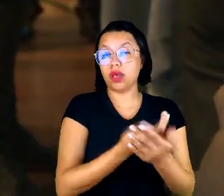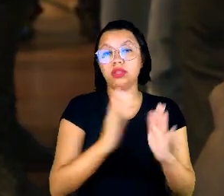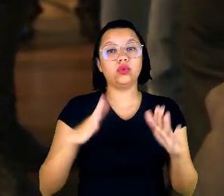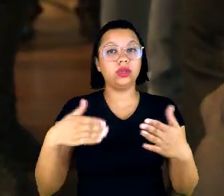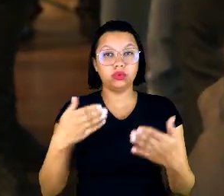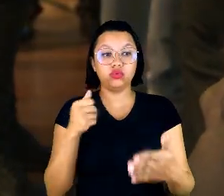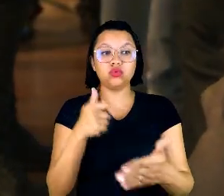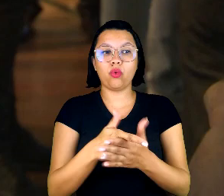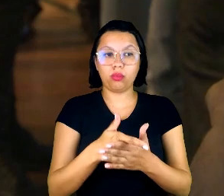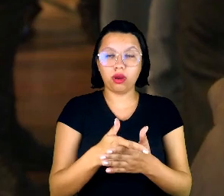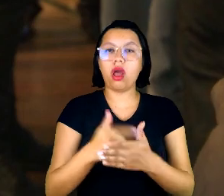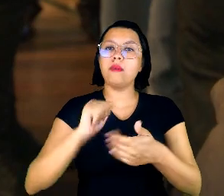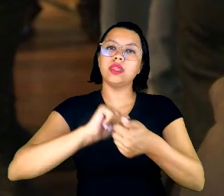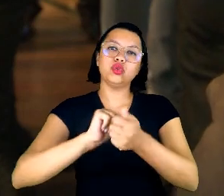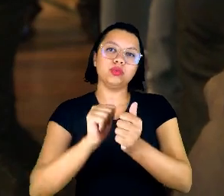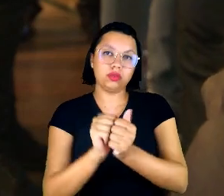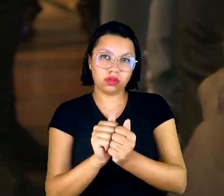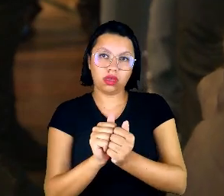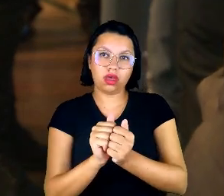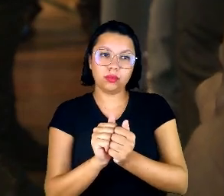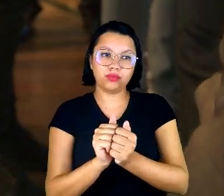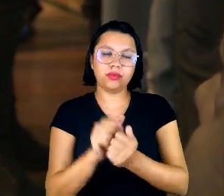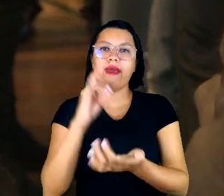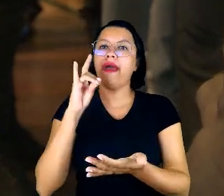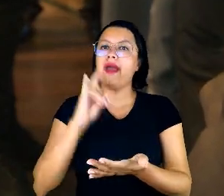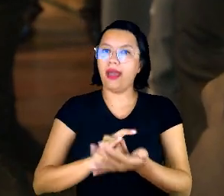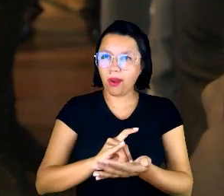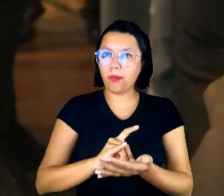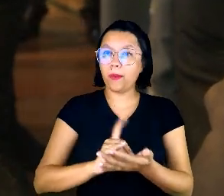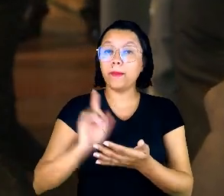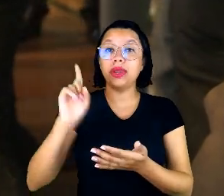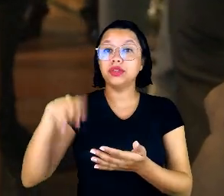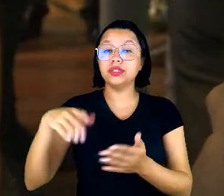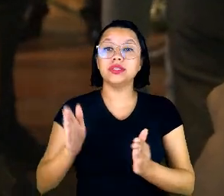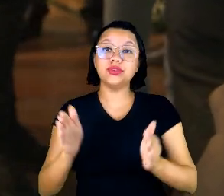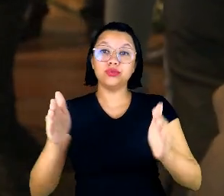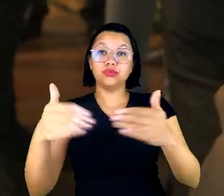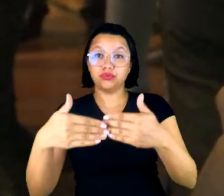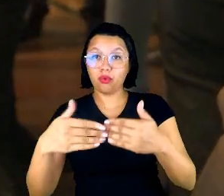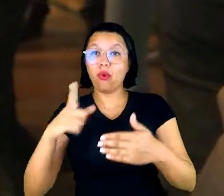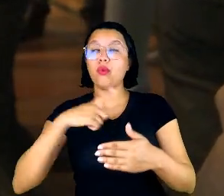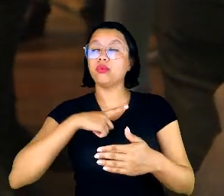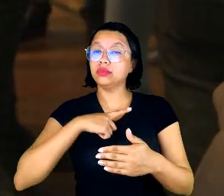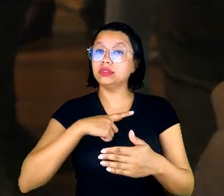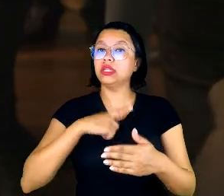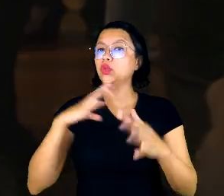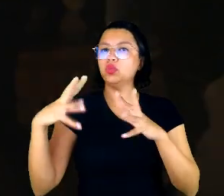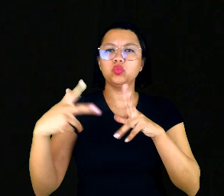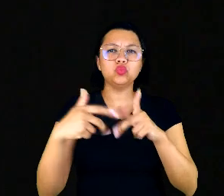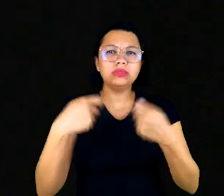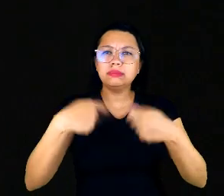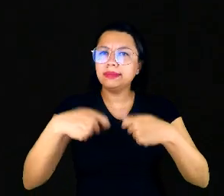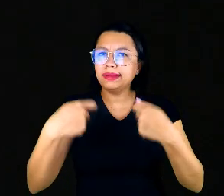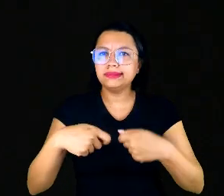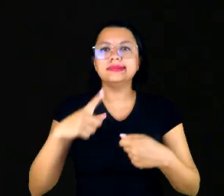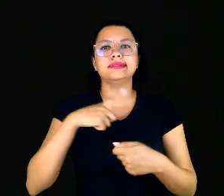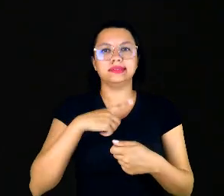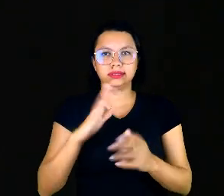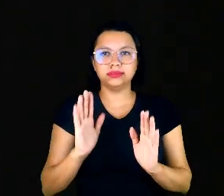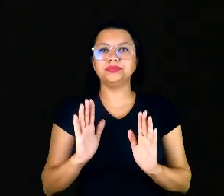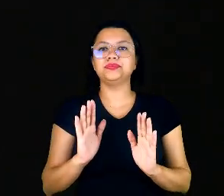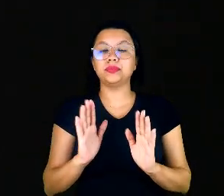um imóvel, o adaptamos para realmente ser um fórum, ter as condições que um fórum precisa ter. Todas